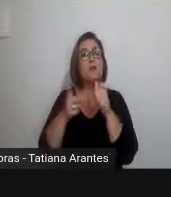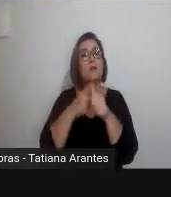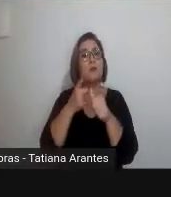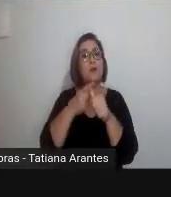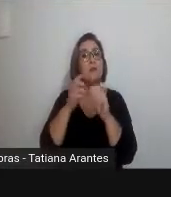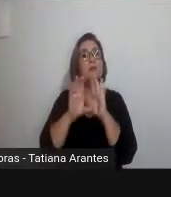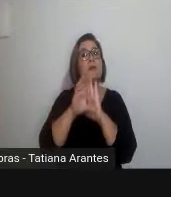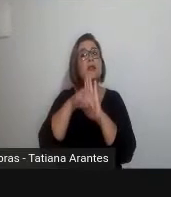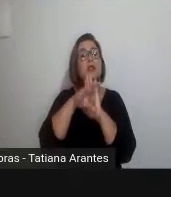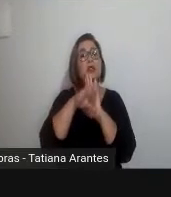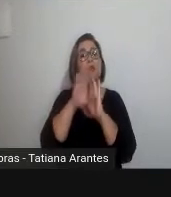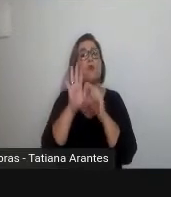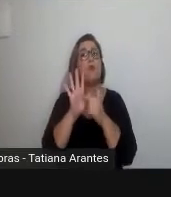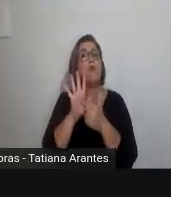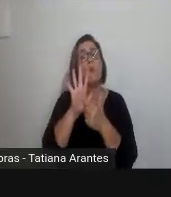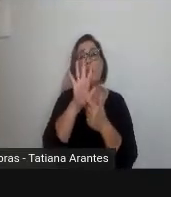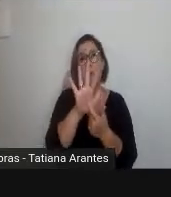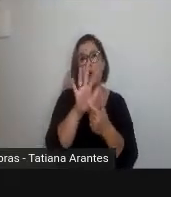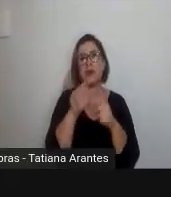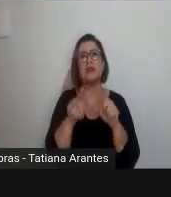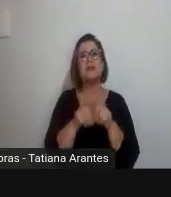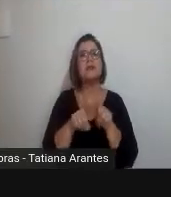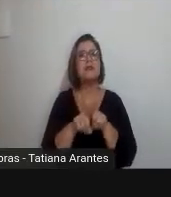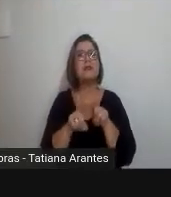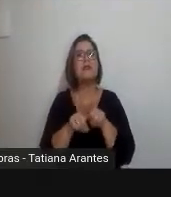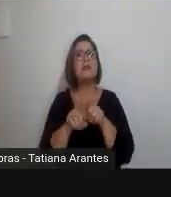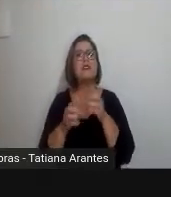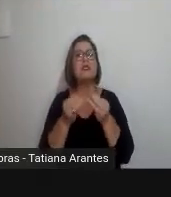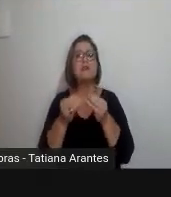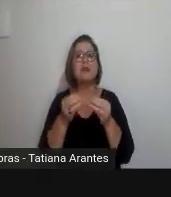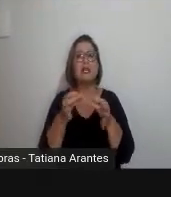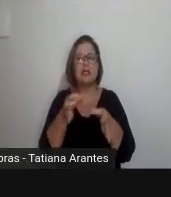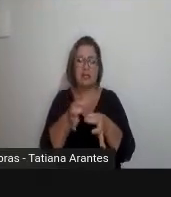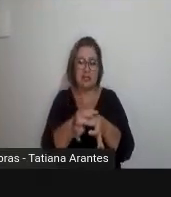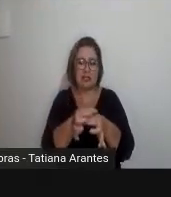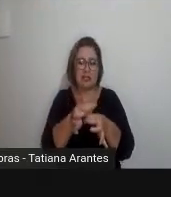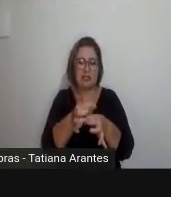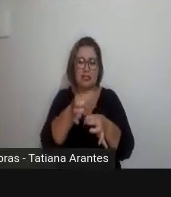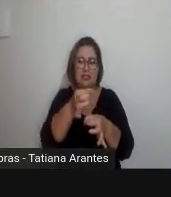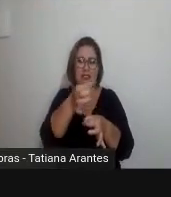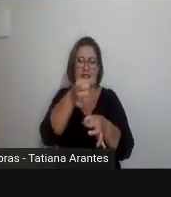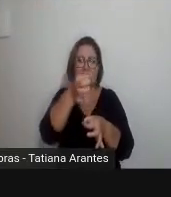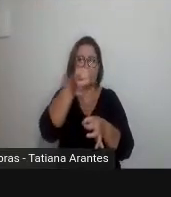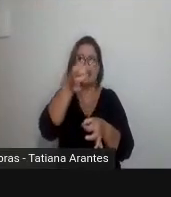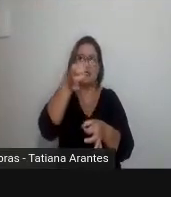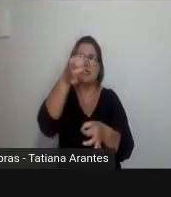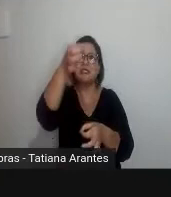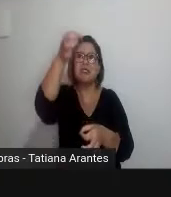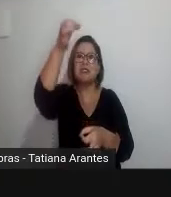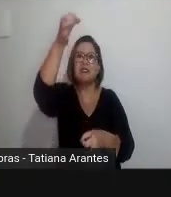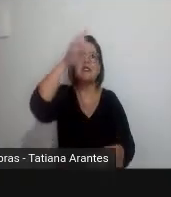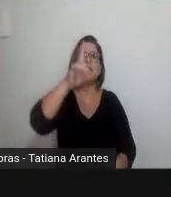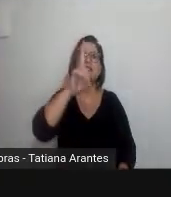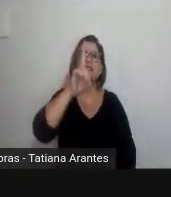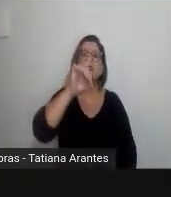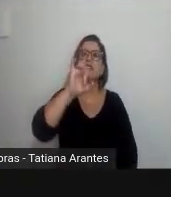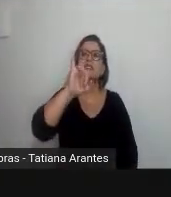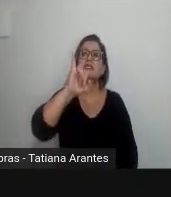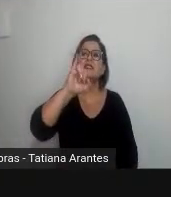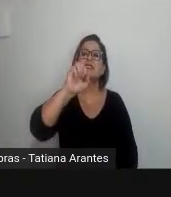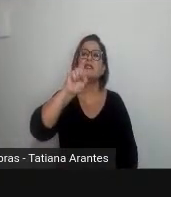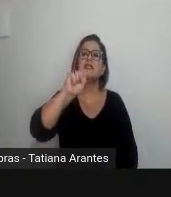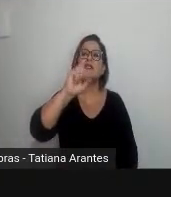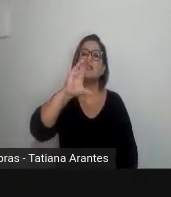o primeiro conceito é esse. Vou apresentar para vocês os discos intervertebrais.